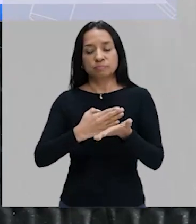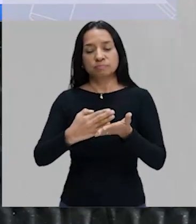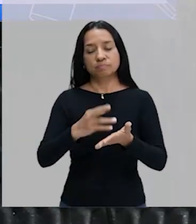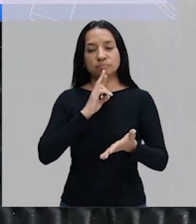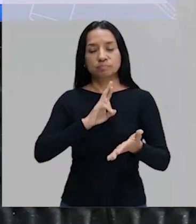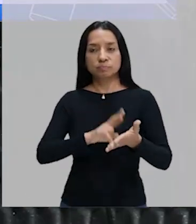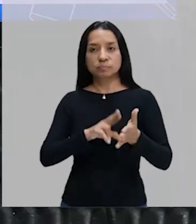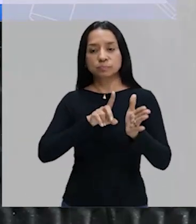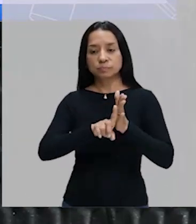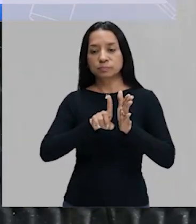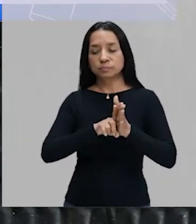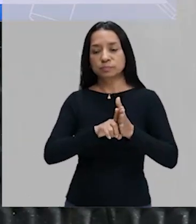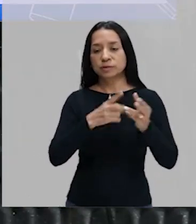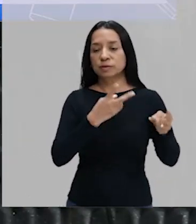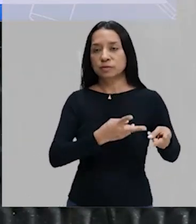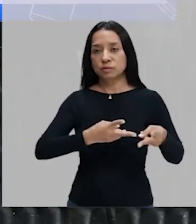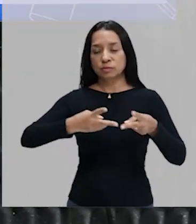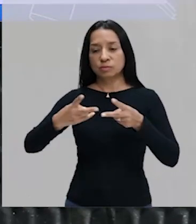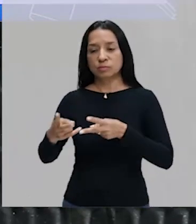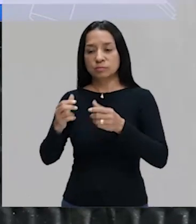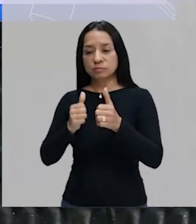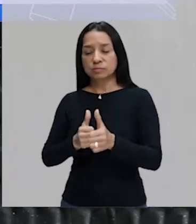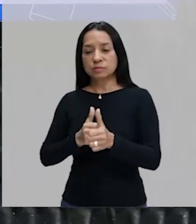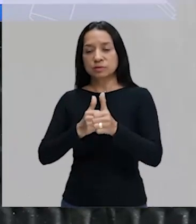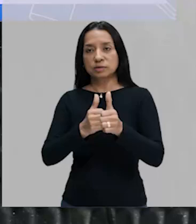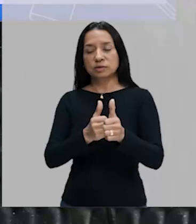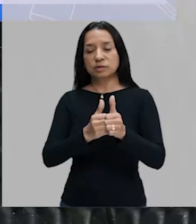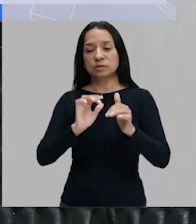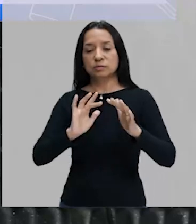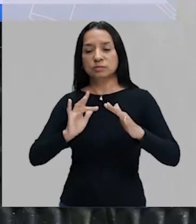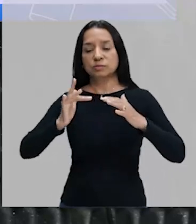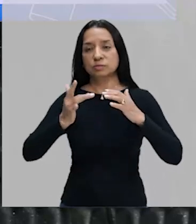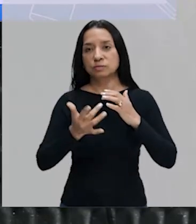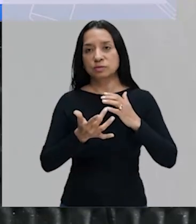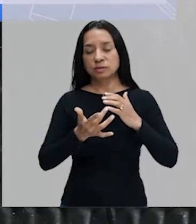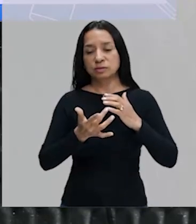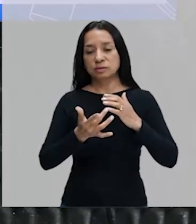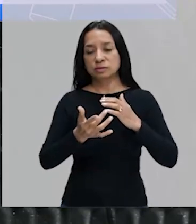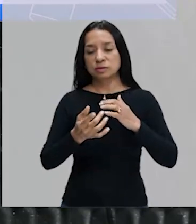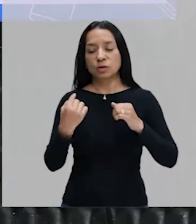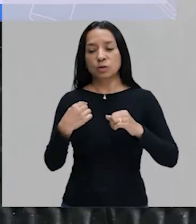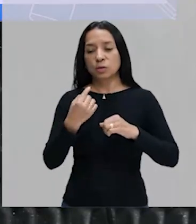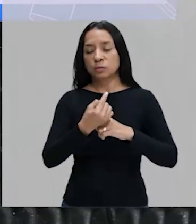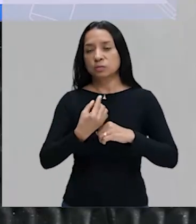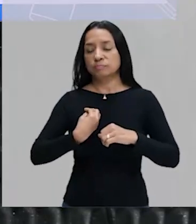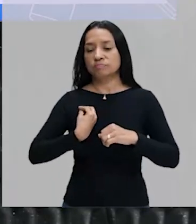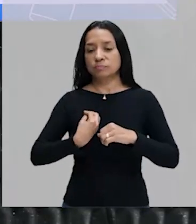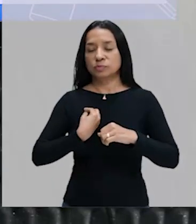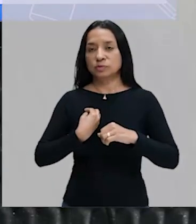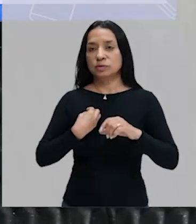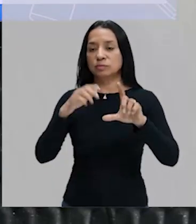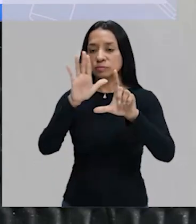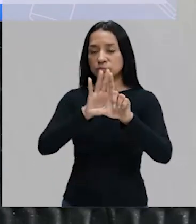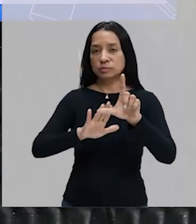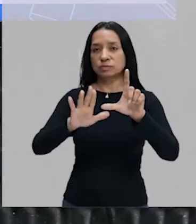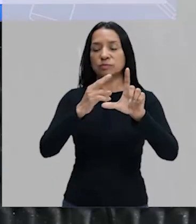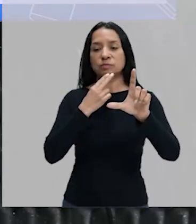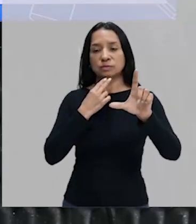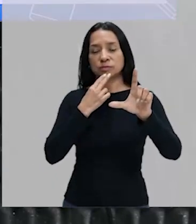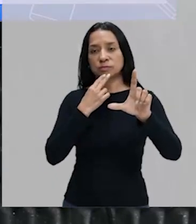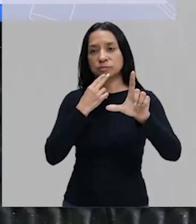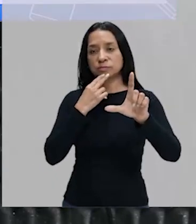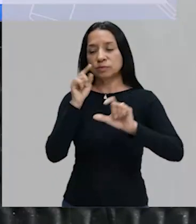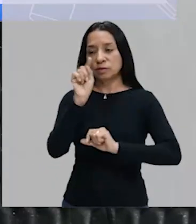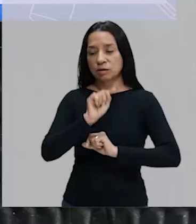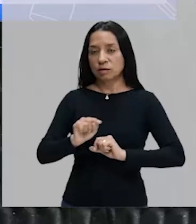questões, eu quero te convidar a seguir-nos nas nossas redes sociais. Nós estamos na plataforma Gonçalves Dias,